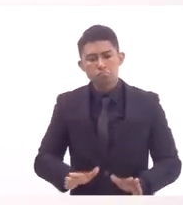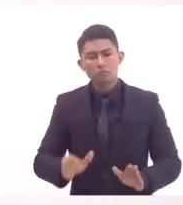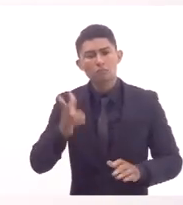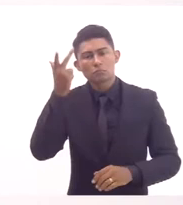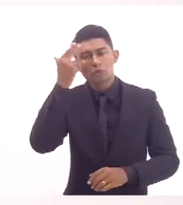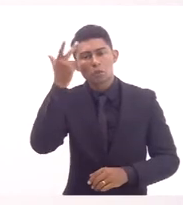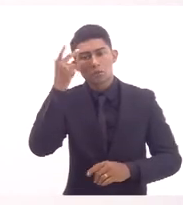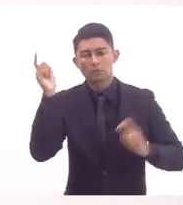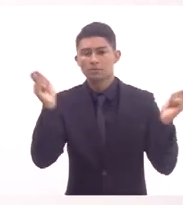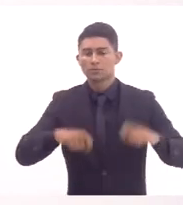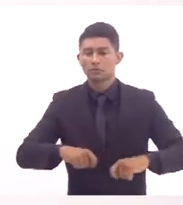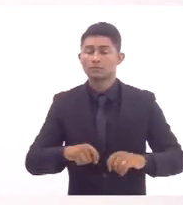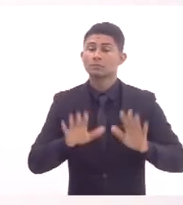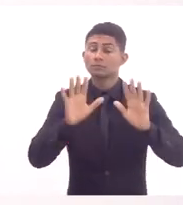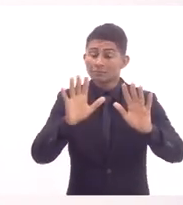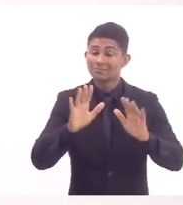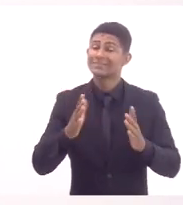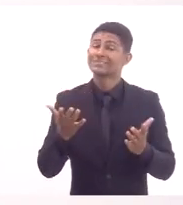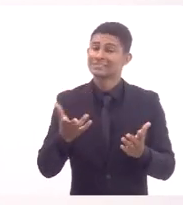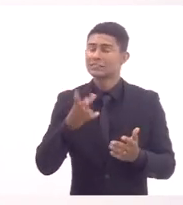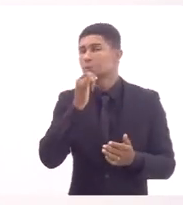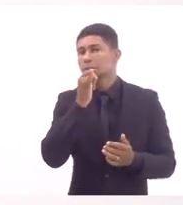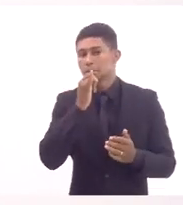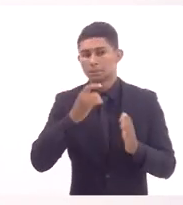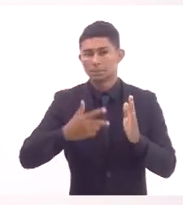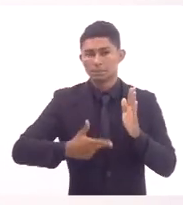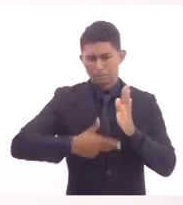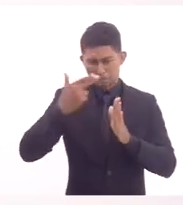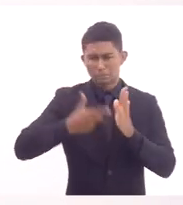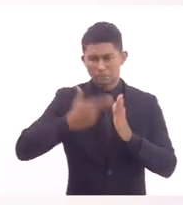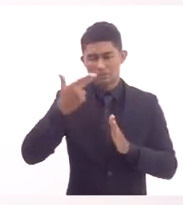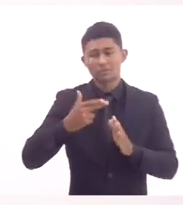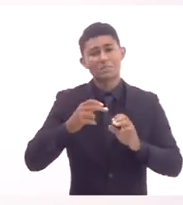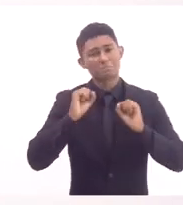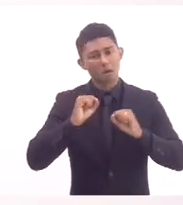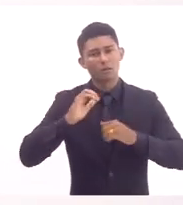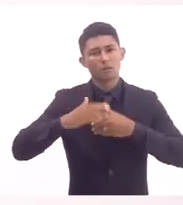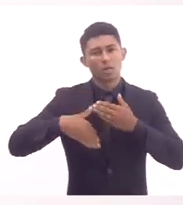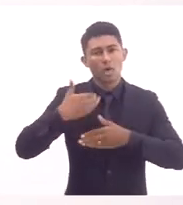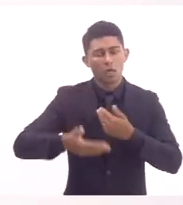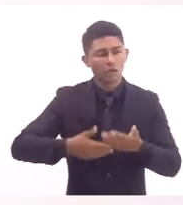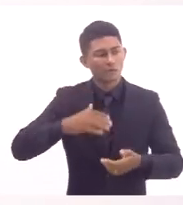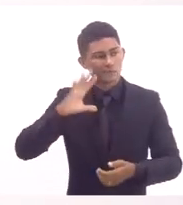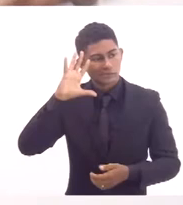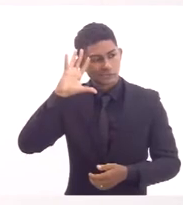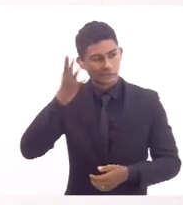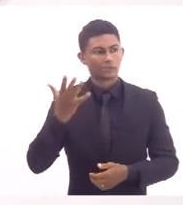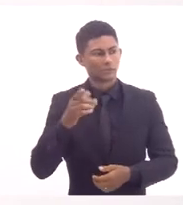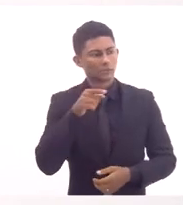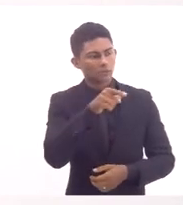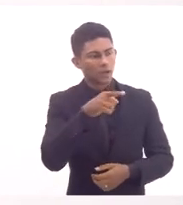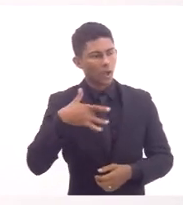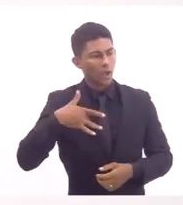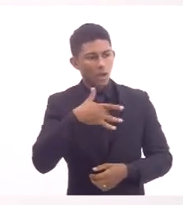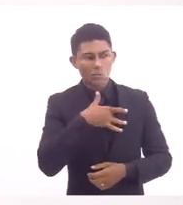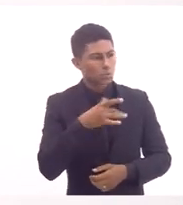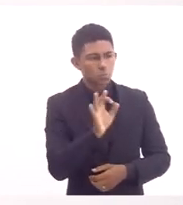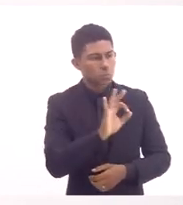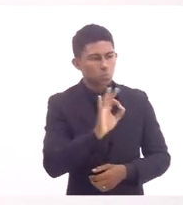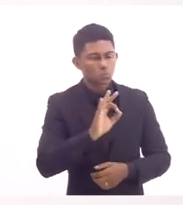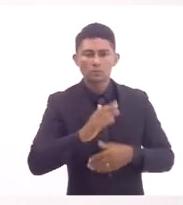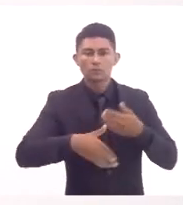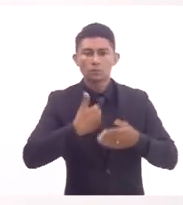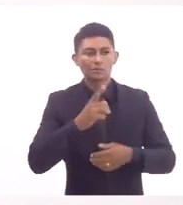toda intervenção ela tem potenciais consequências que podem transformar aquele parto de um evento saudável para um